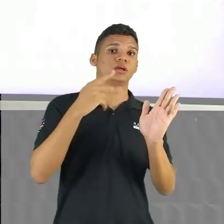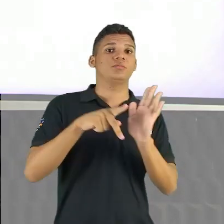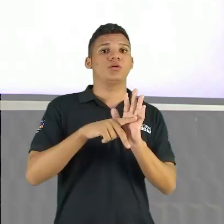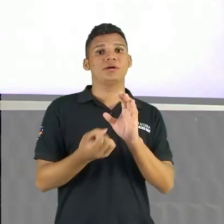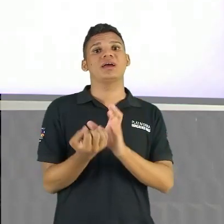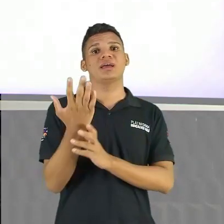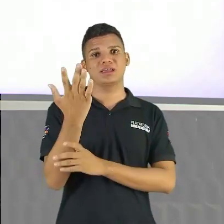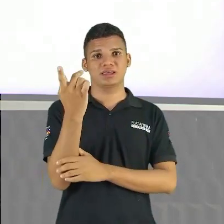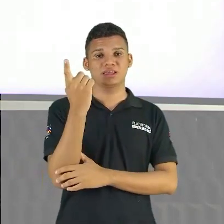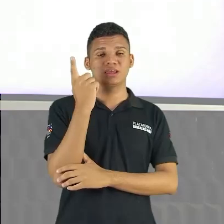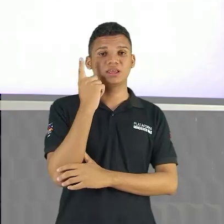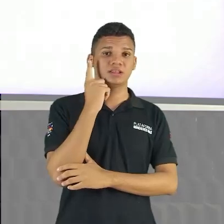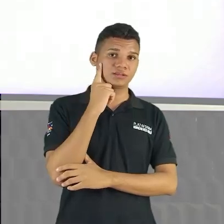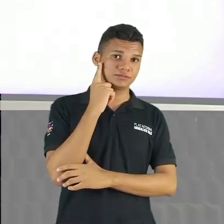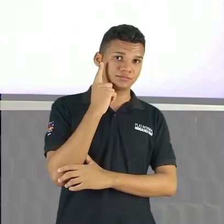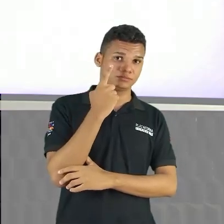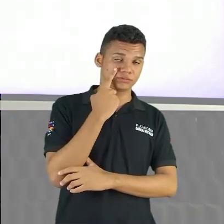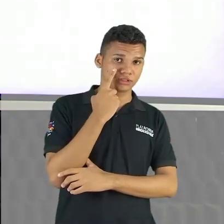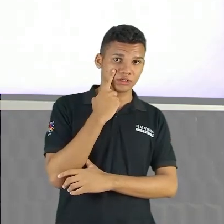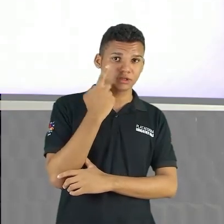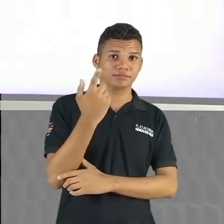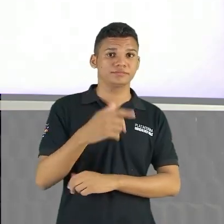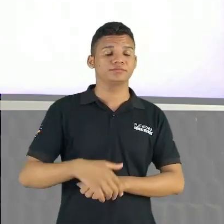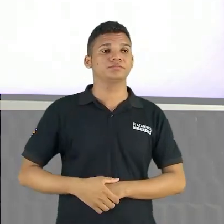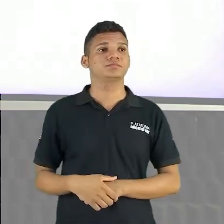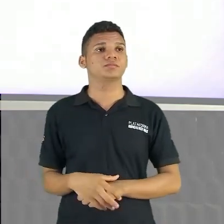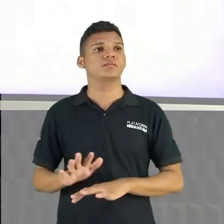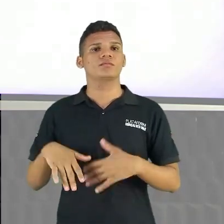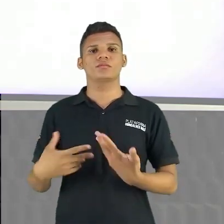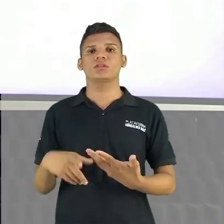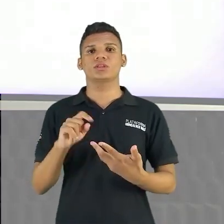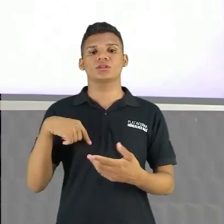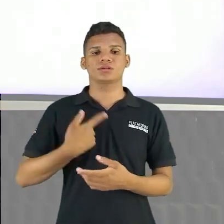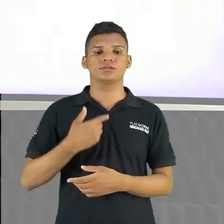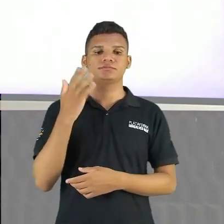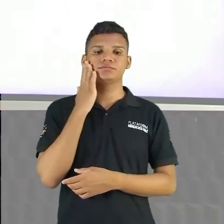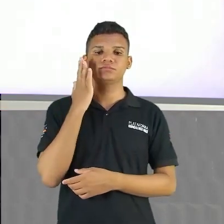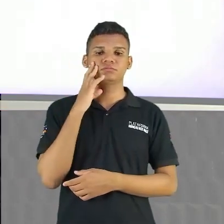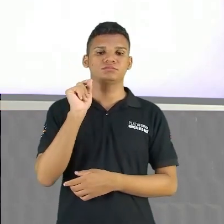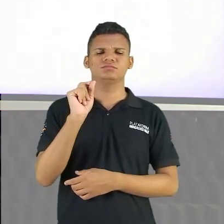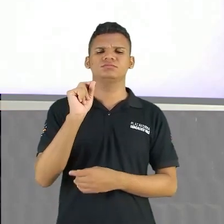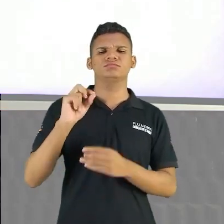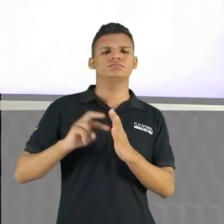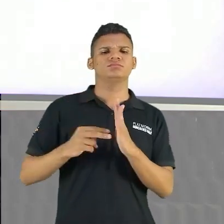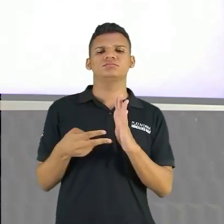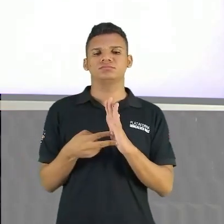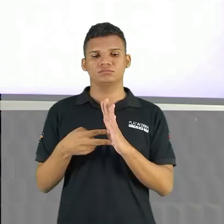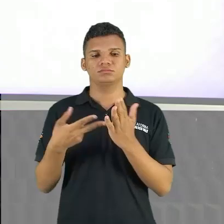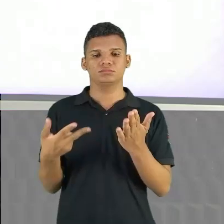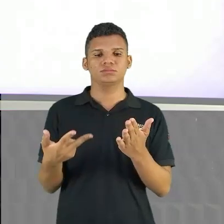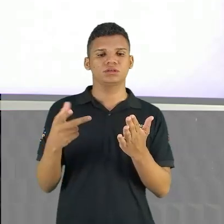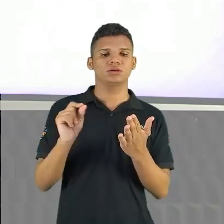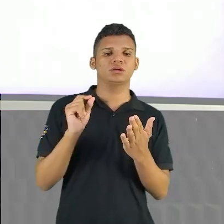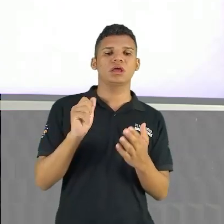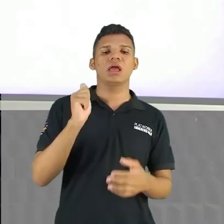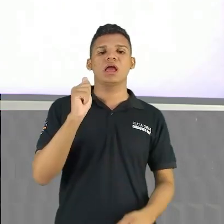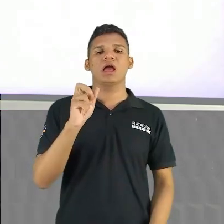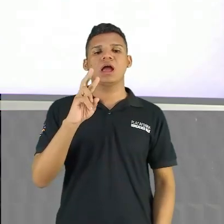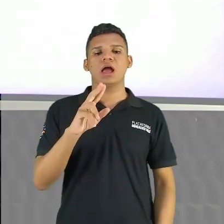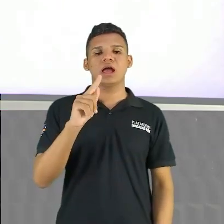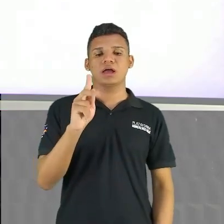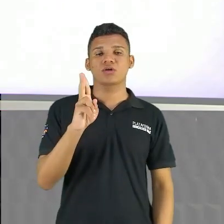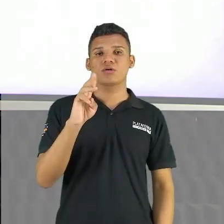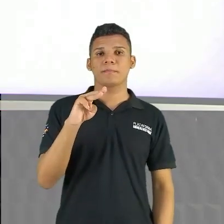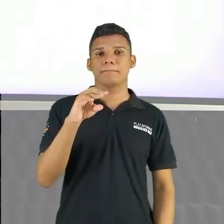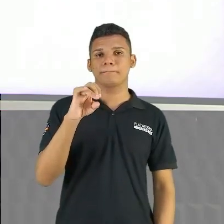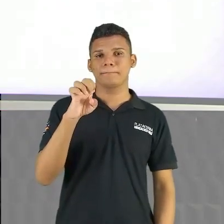ideia depois a gente tem o que a gente entende sobre argumentação e o que seria argumentar e muita gente